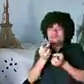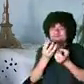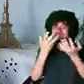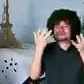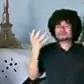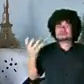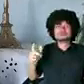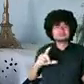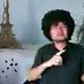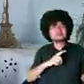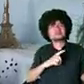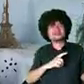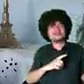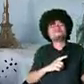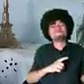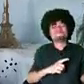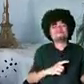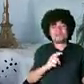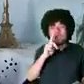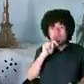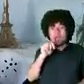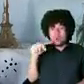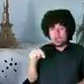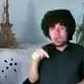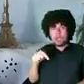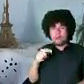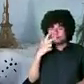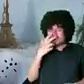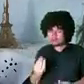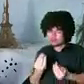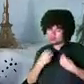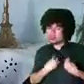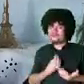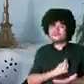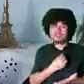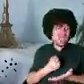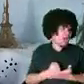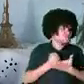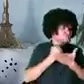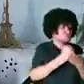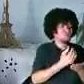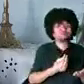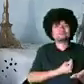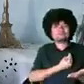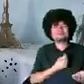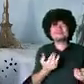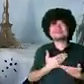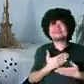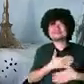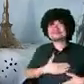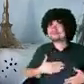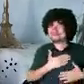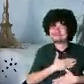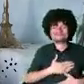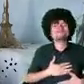borbulhante, a água que vem ajudar a vida, que vem